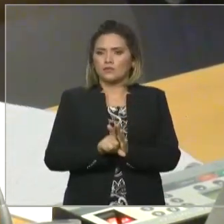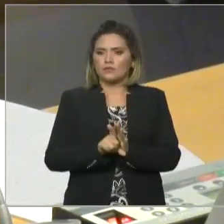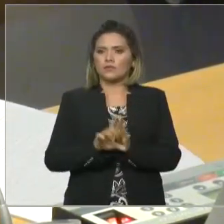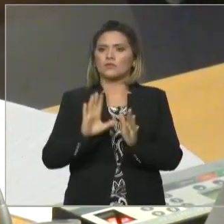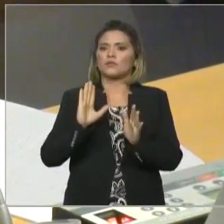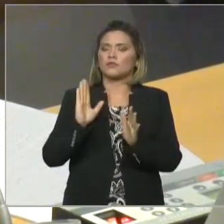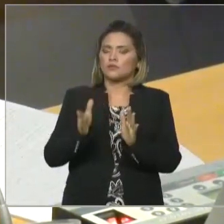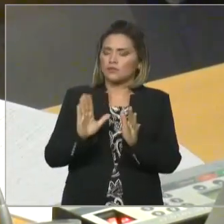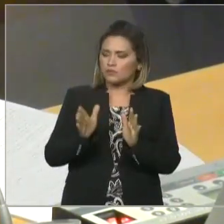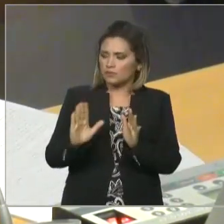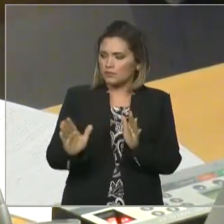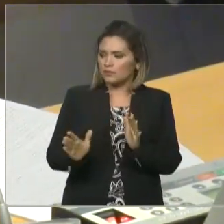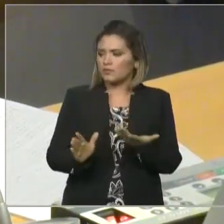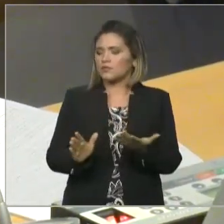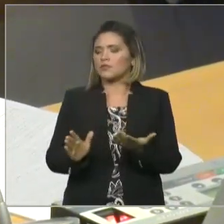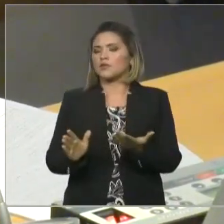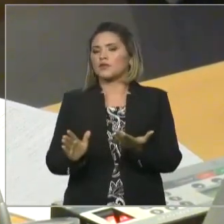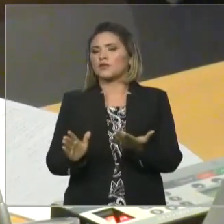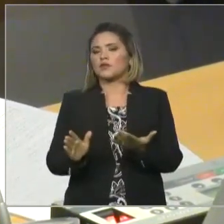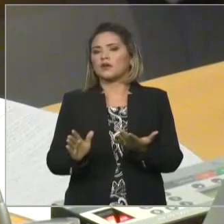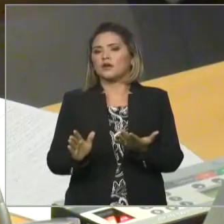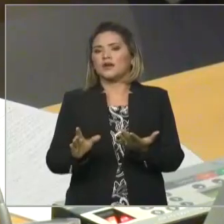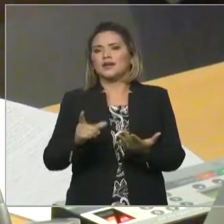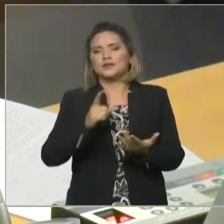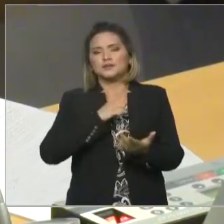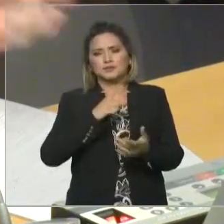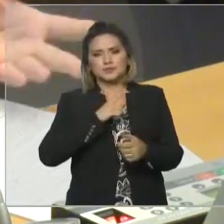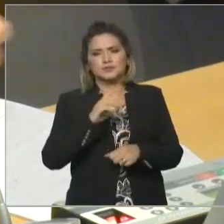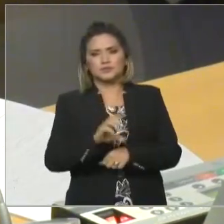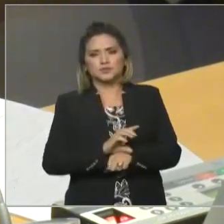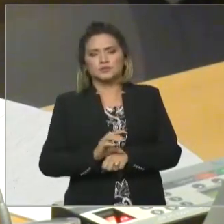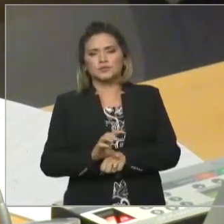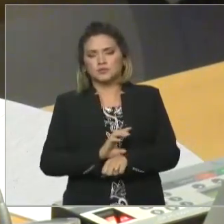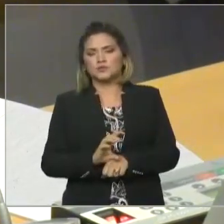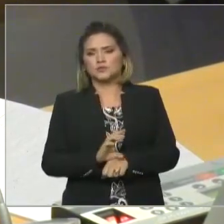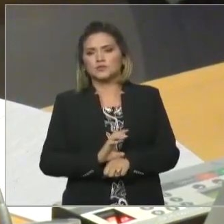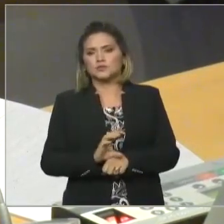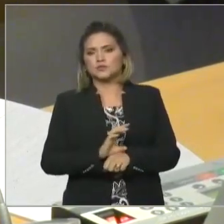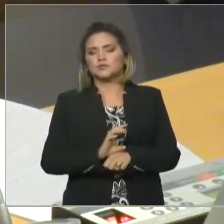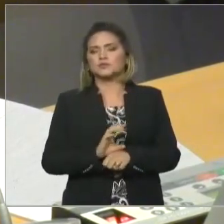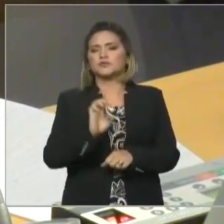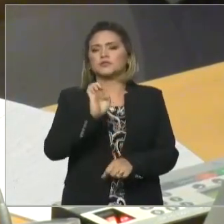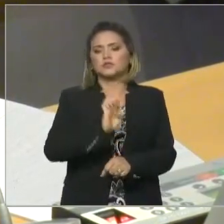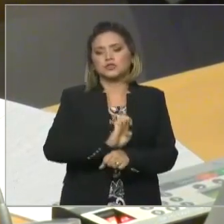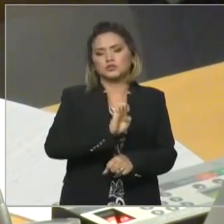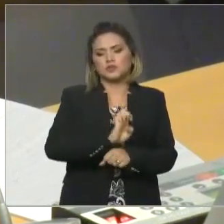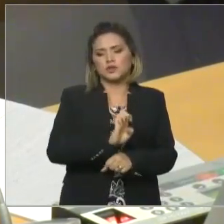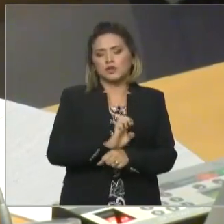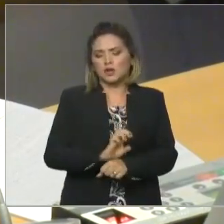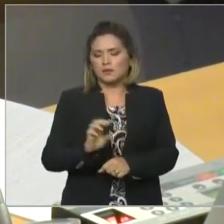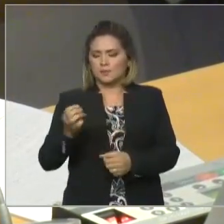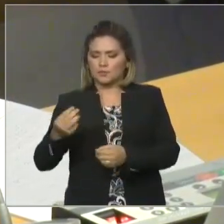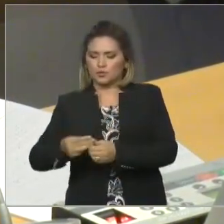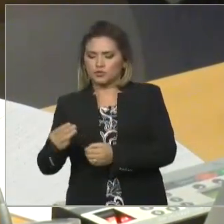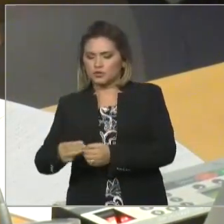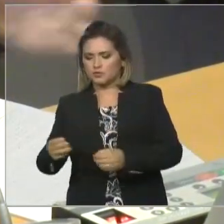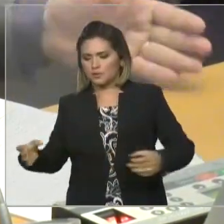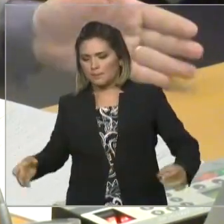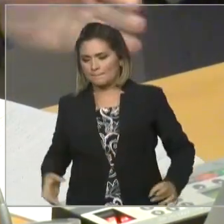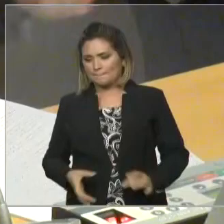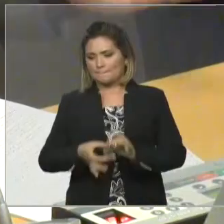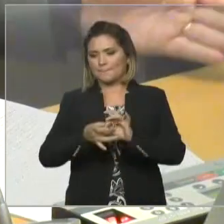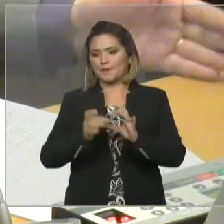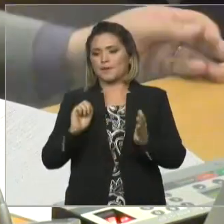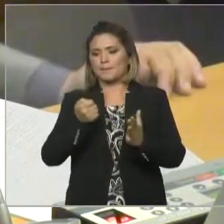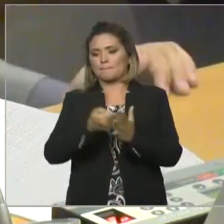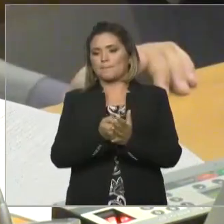têm parâmetros para poder o Estado disponibilizar esse recurso desse cofinanciamento. E que se o